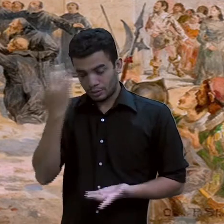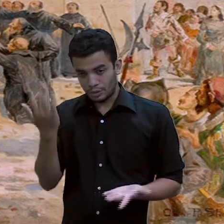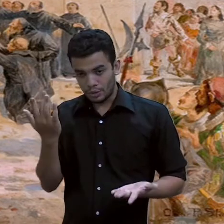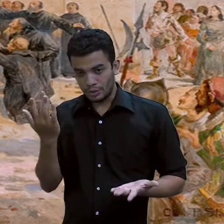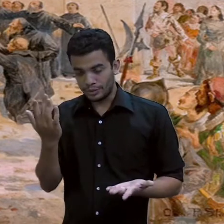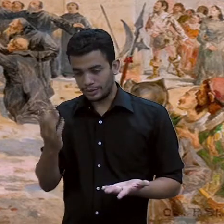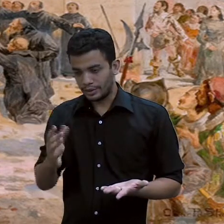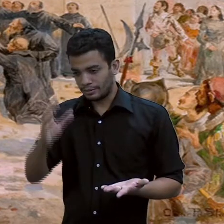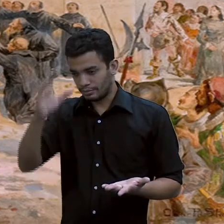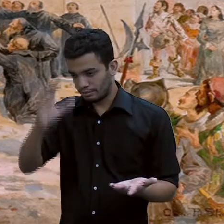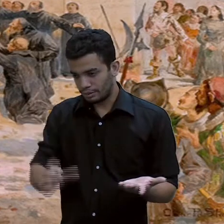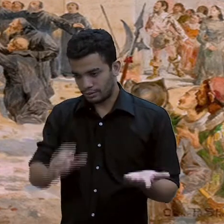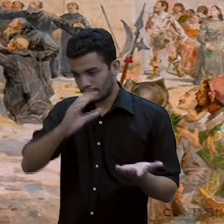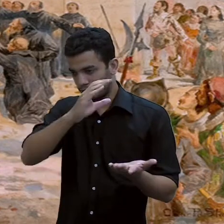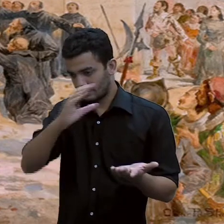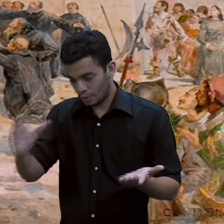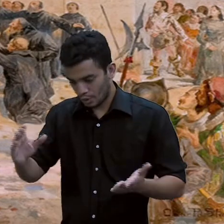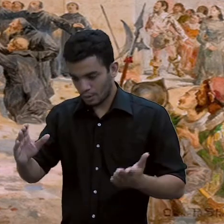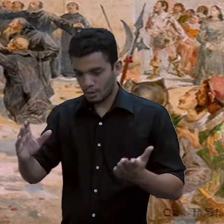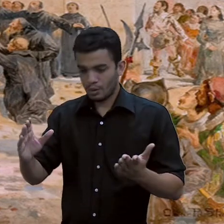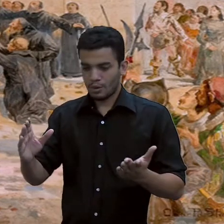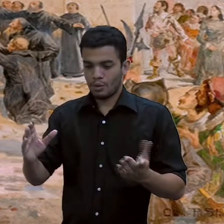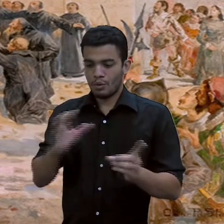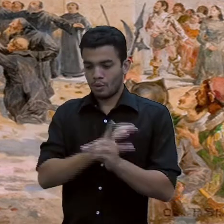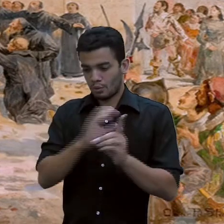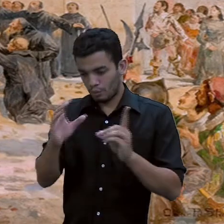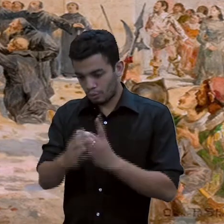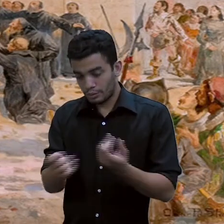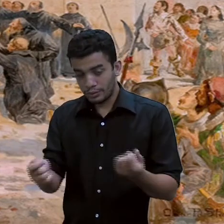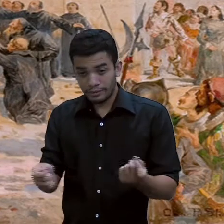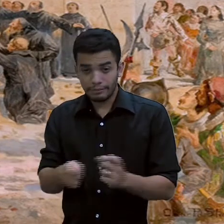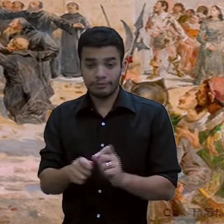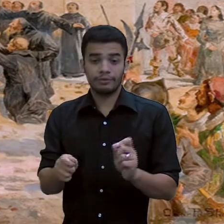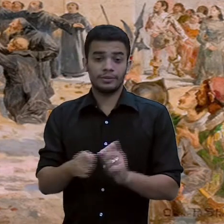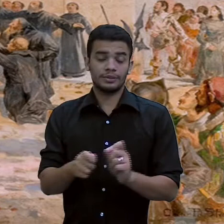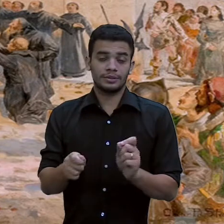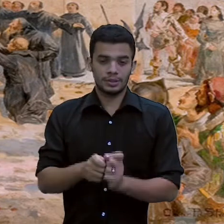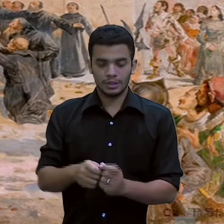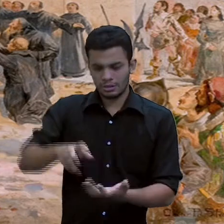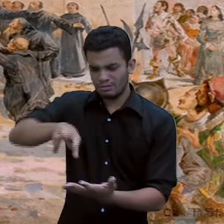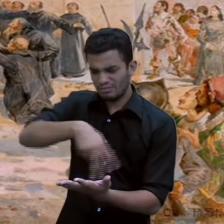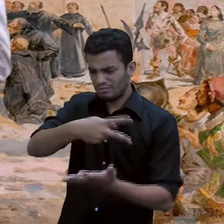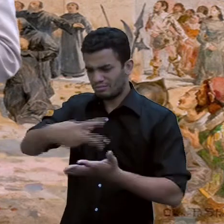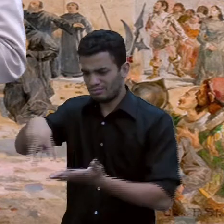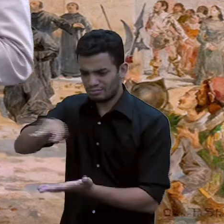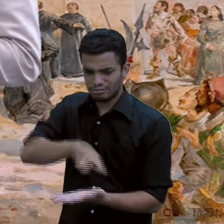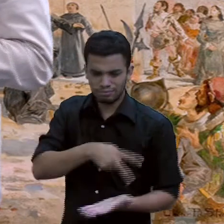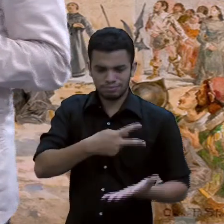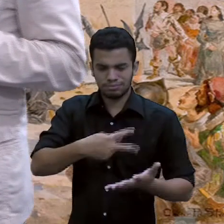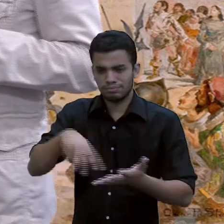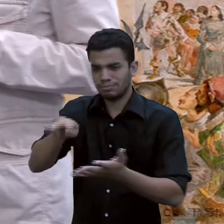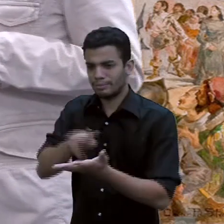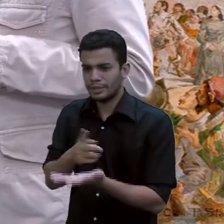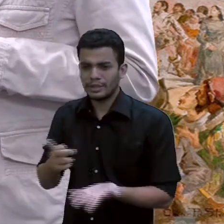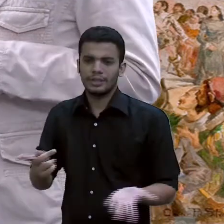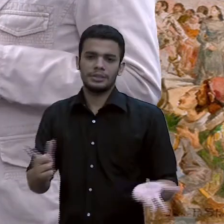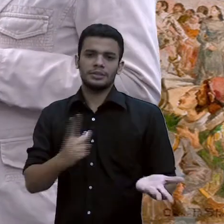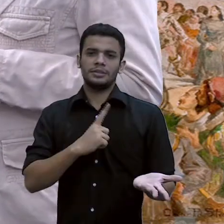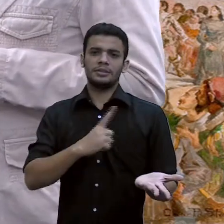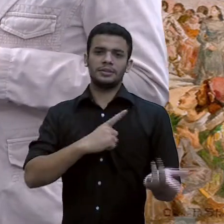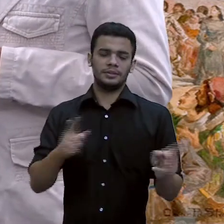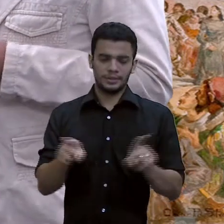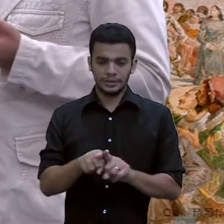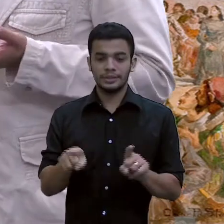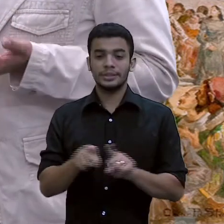e bebes e o mais esperado, o baile. Era um momento de muita integralidade entre toda a sociedade